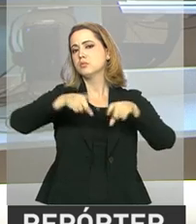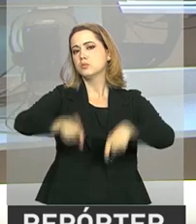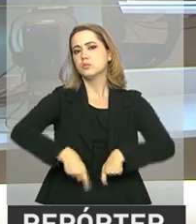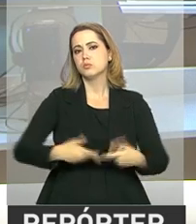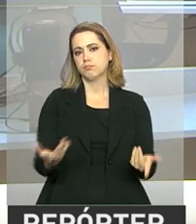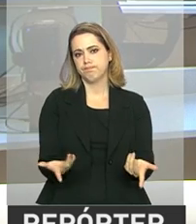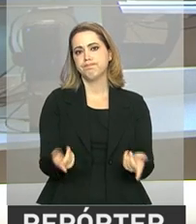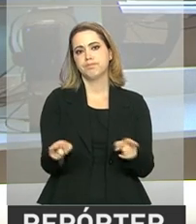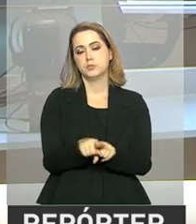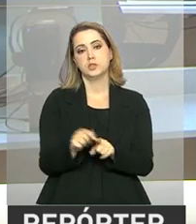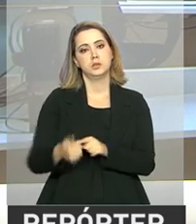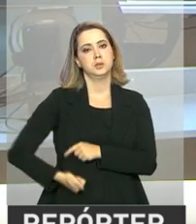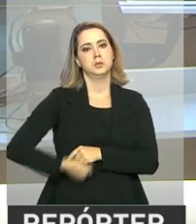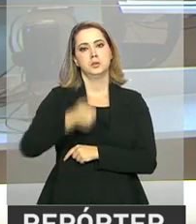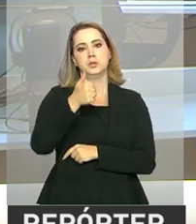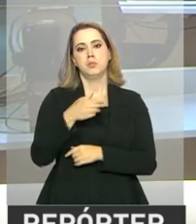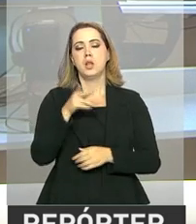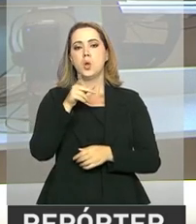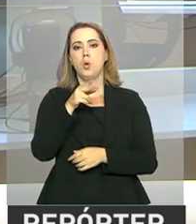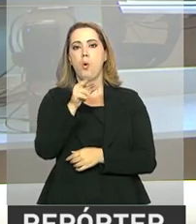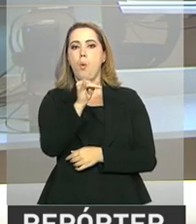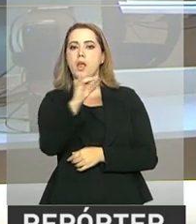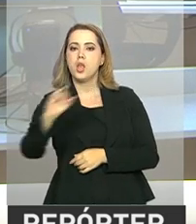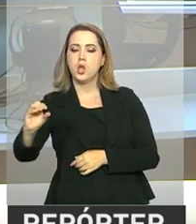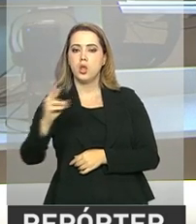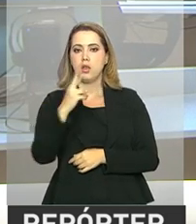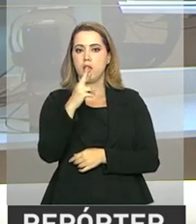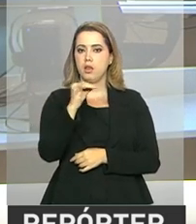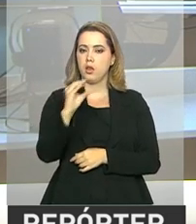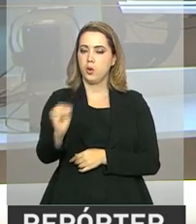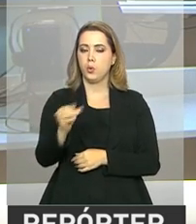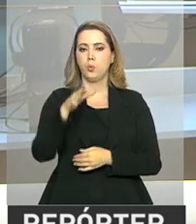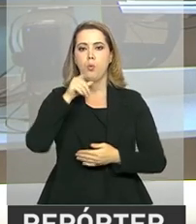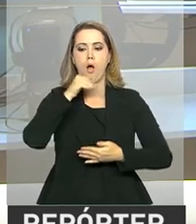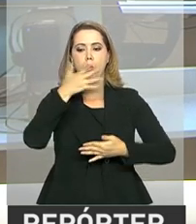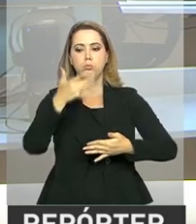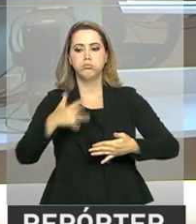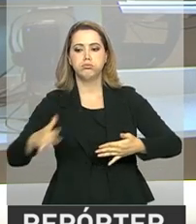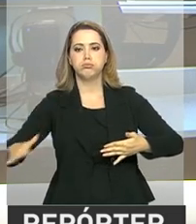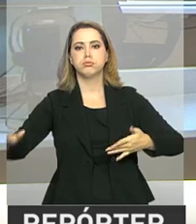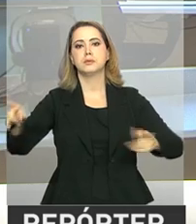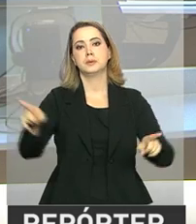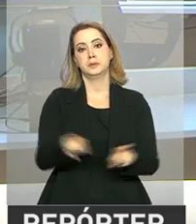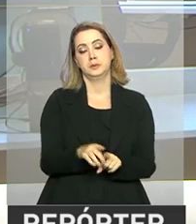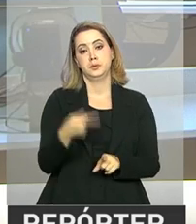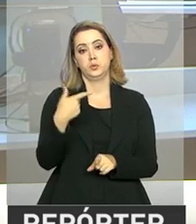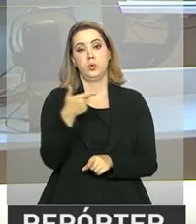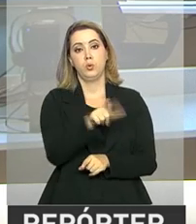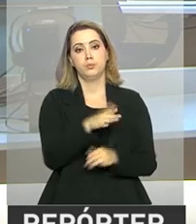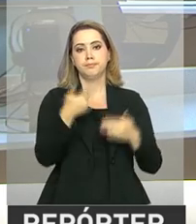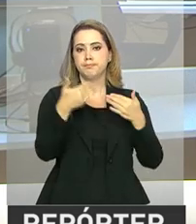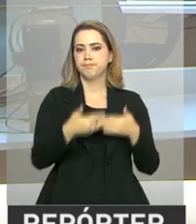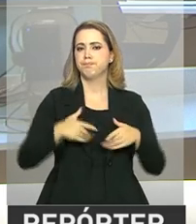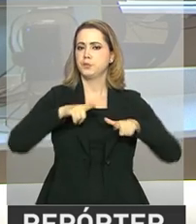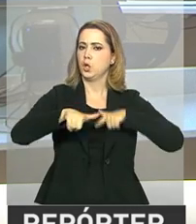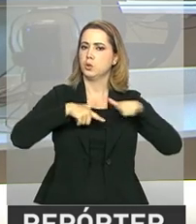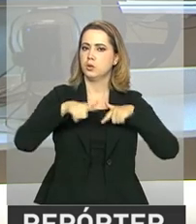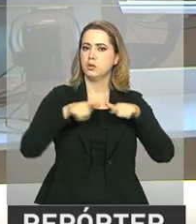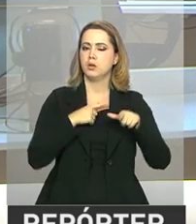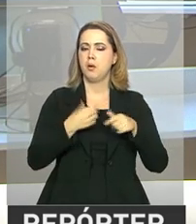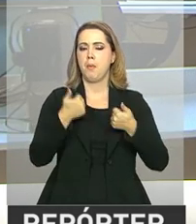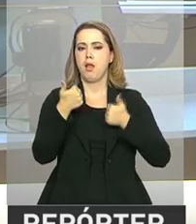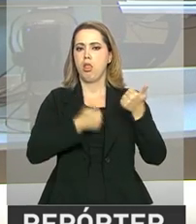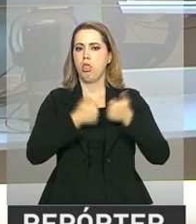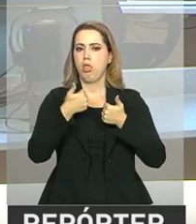e revitalizar as bacias dos rios, principalmente a do Rio São Francisco. Outras frentes de atuação são a Operação